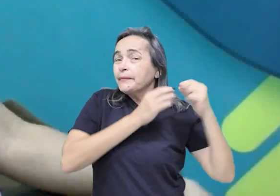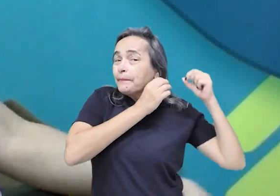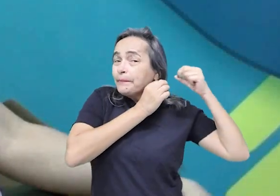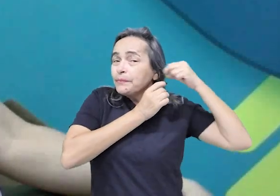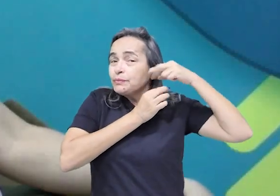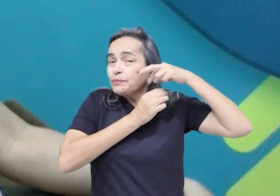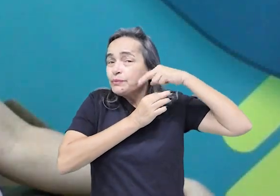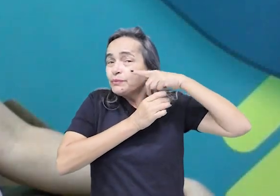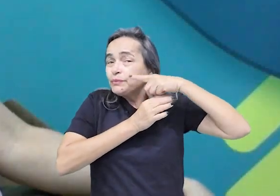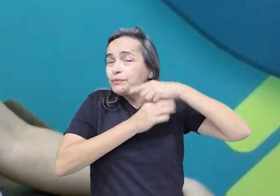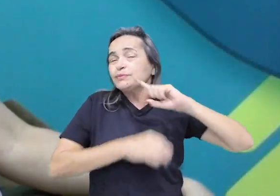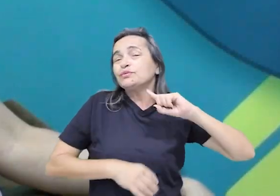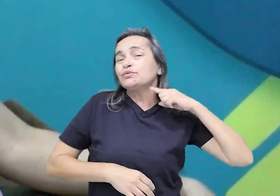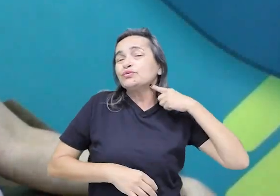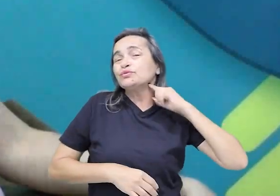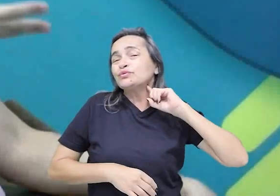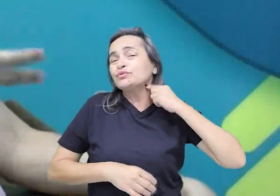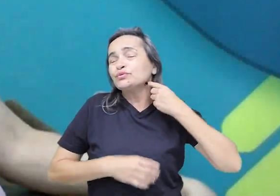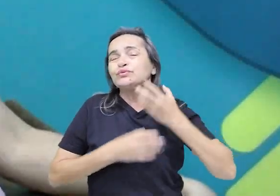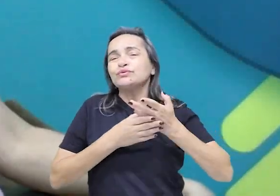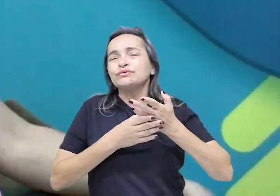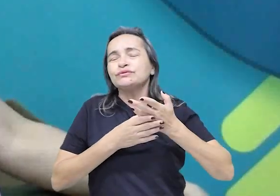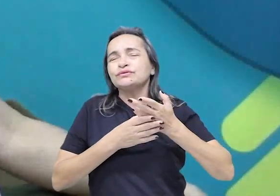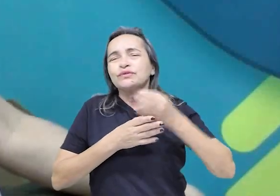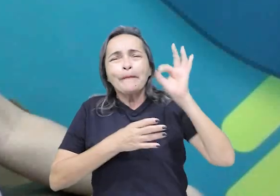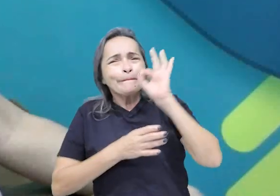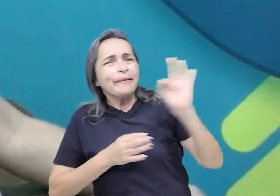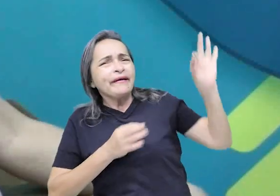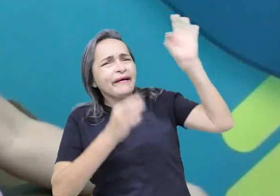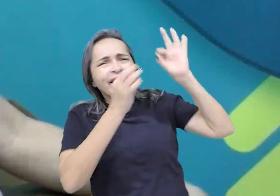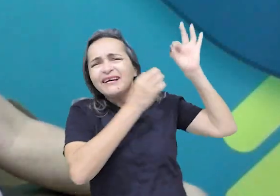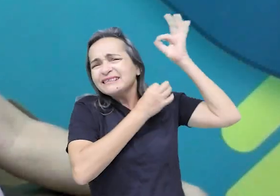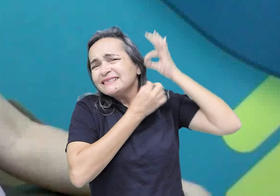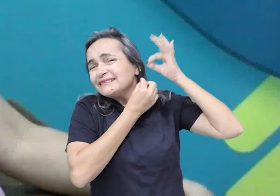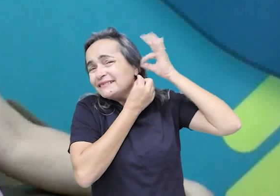poeiras, né, besouros,